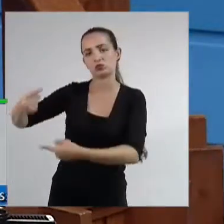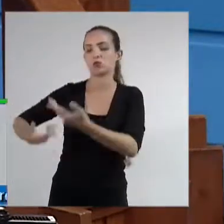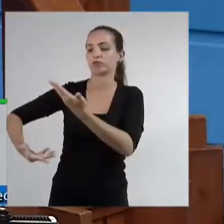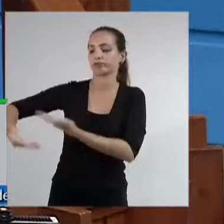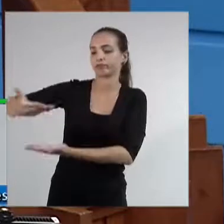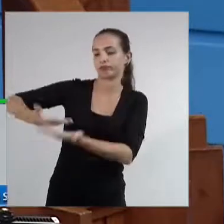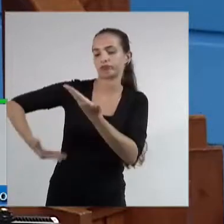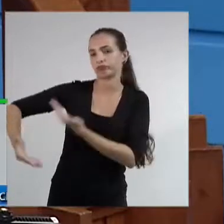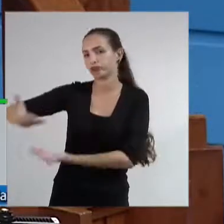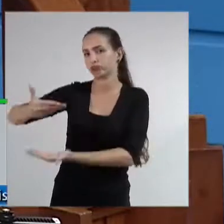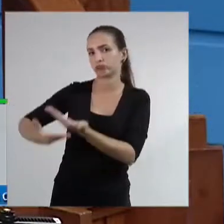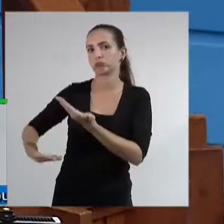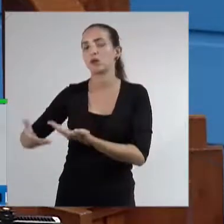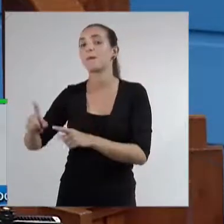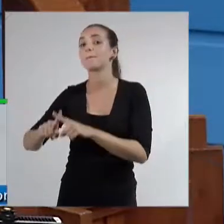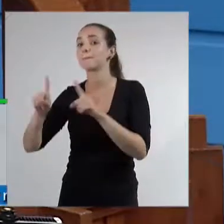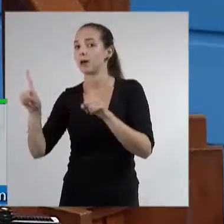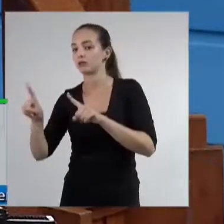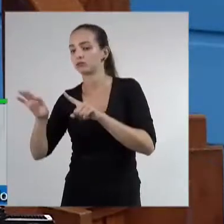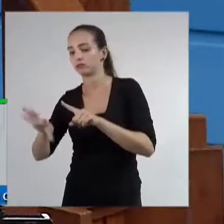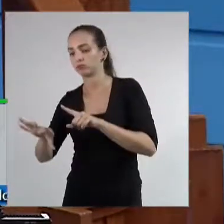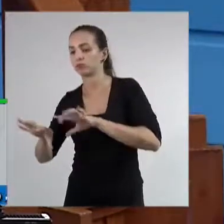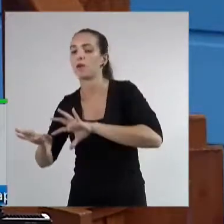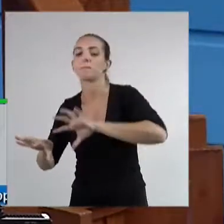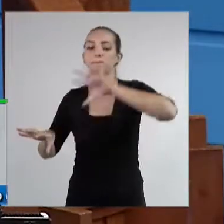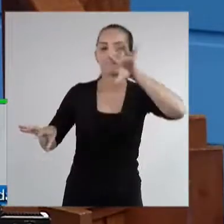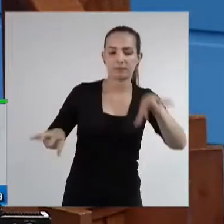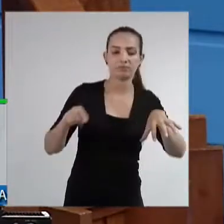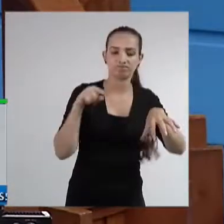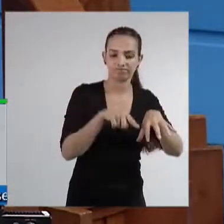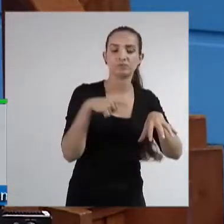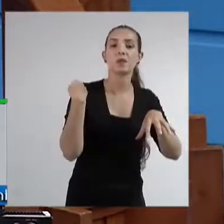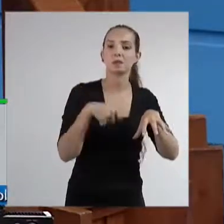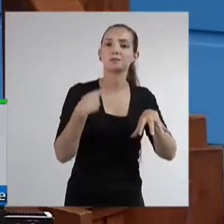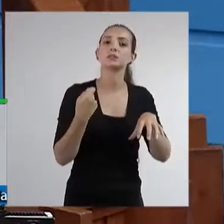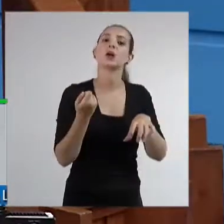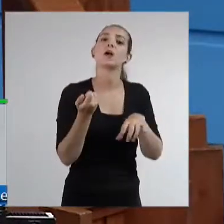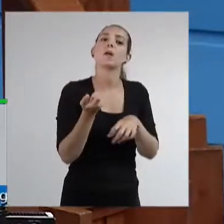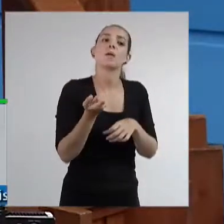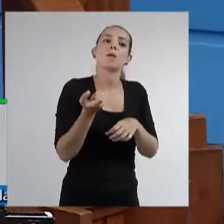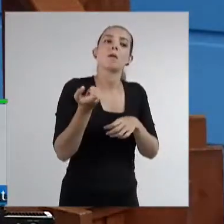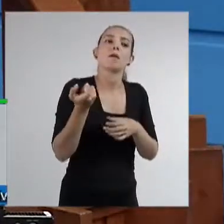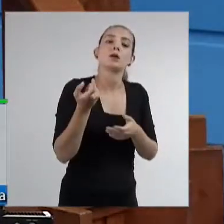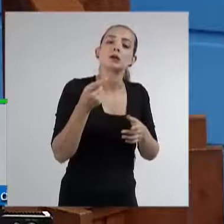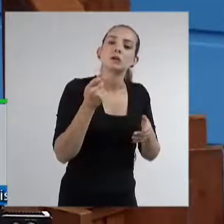debates, mas também da busca de recursos